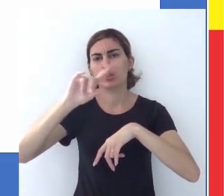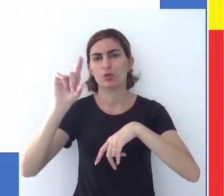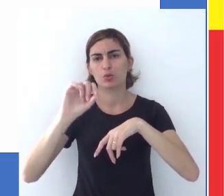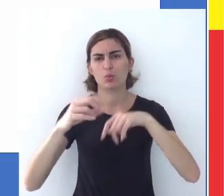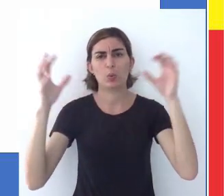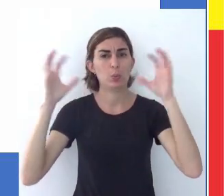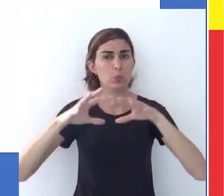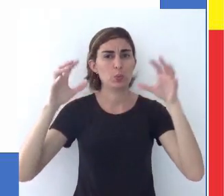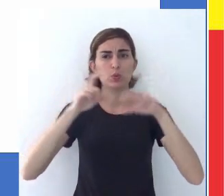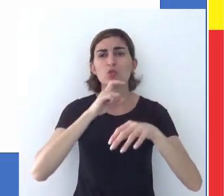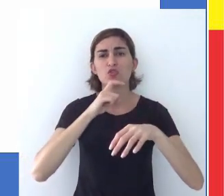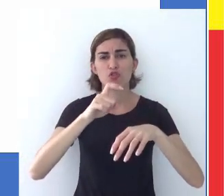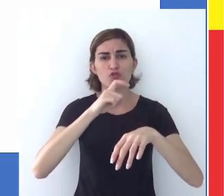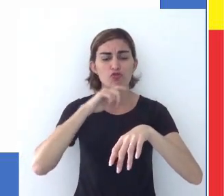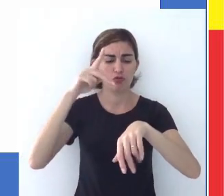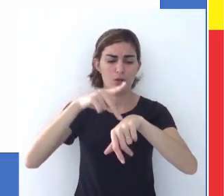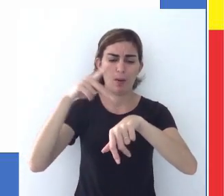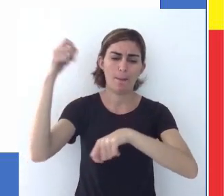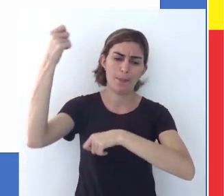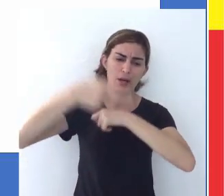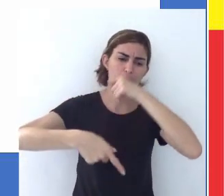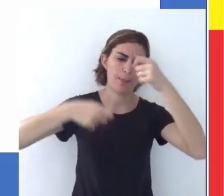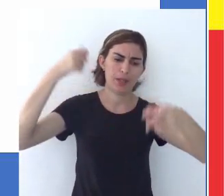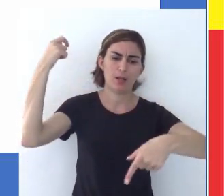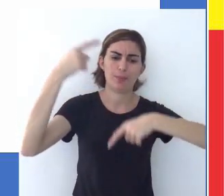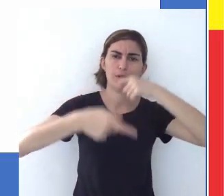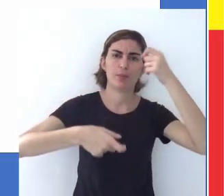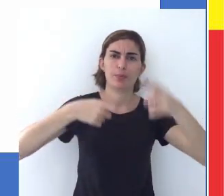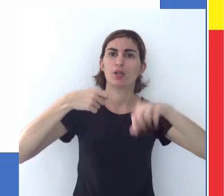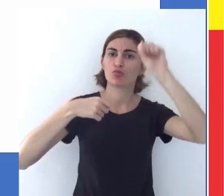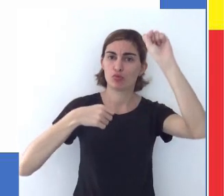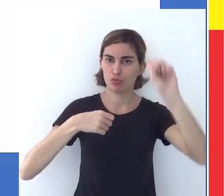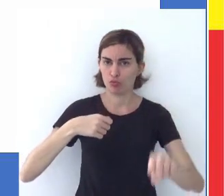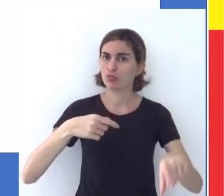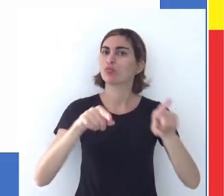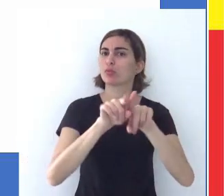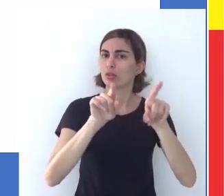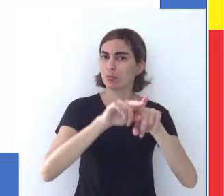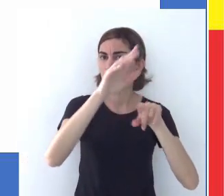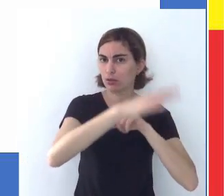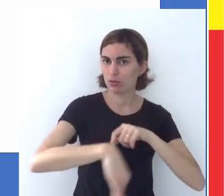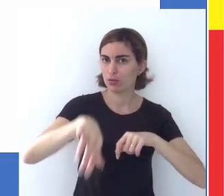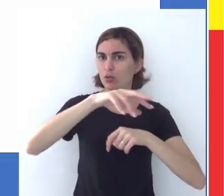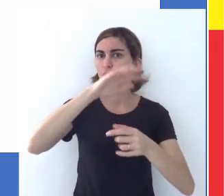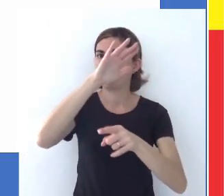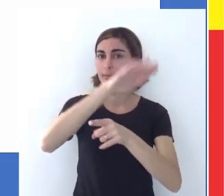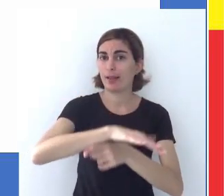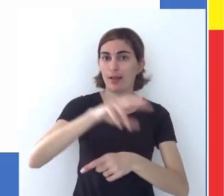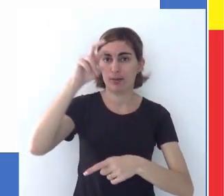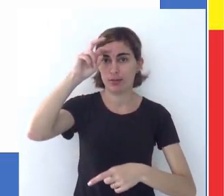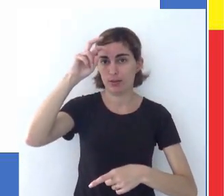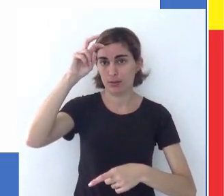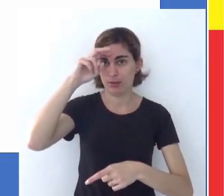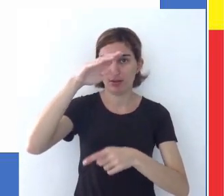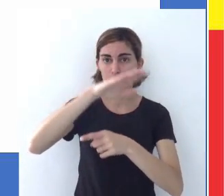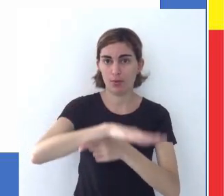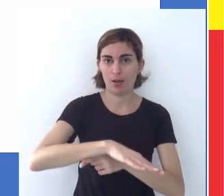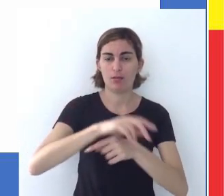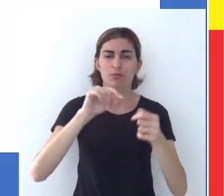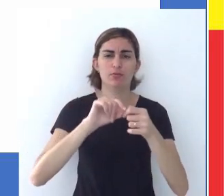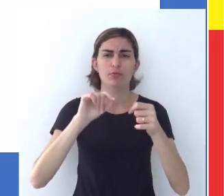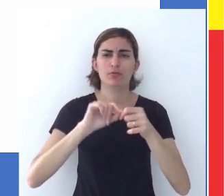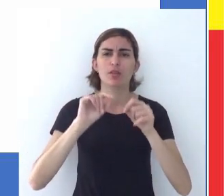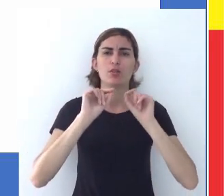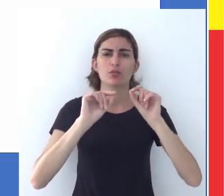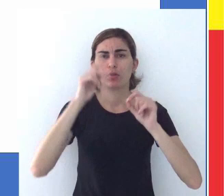quantidade enorme de gelo, tá? Sobre uma das cidades do sul, tá? Numa tarde de quinta-feira, na verdade, e